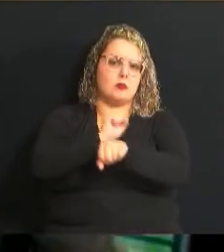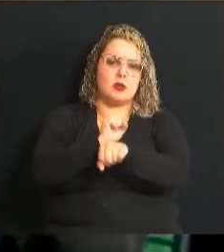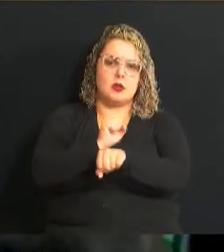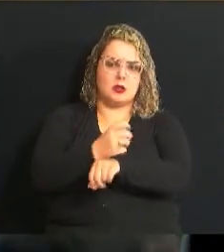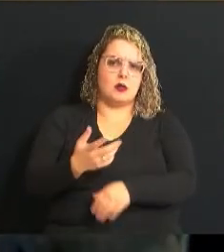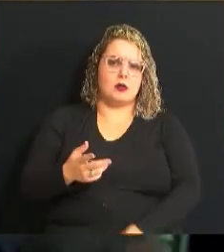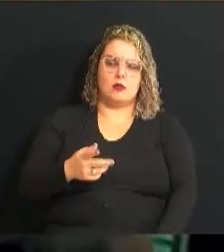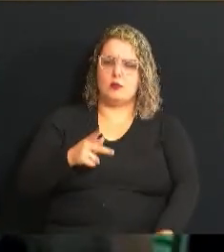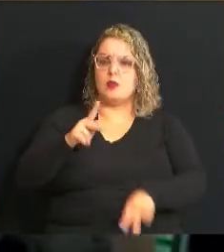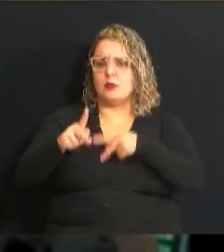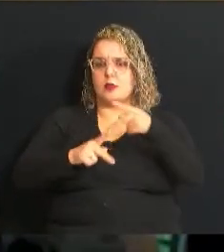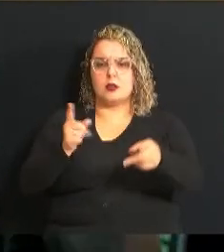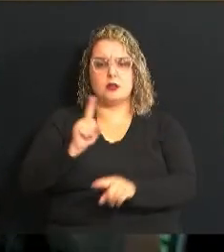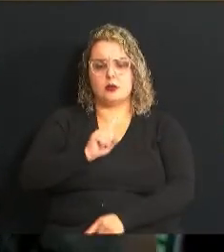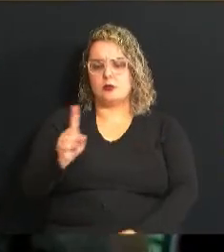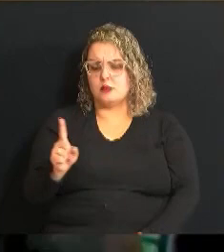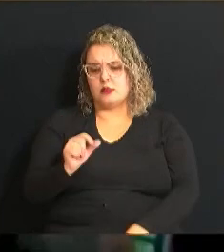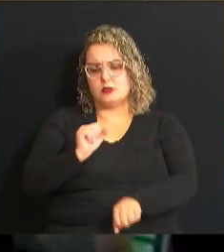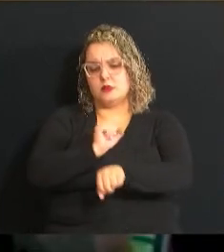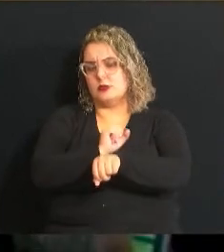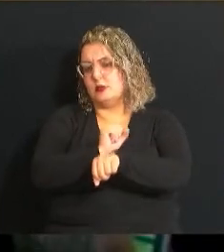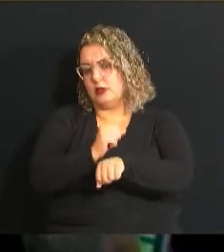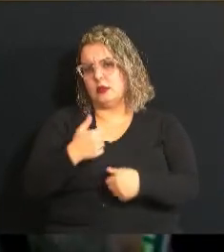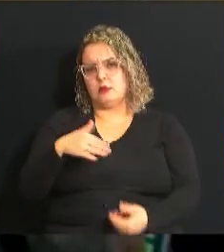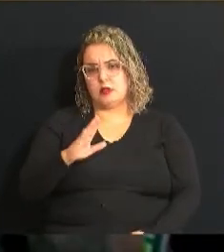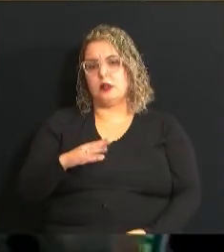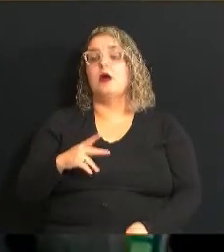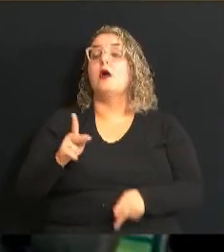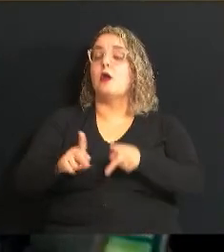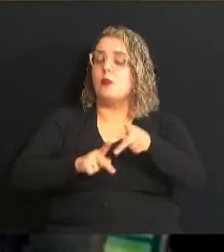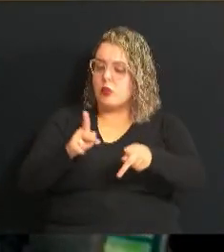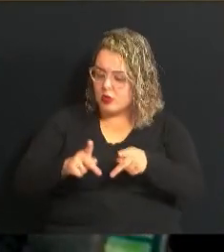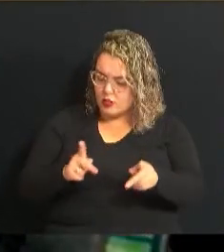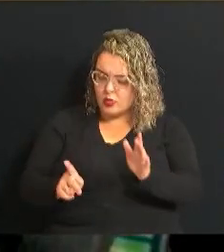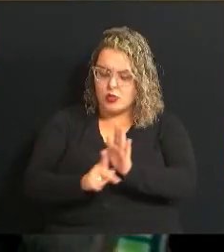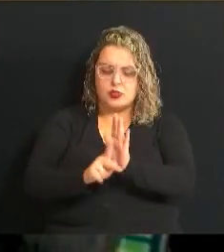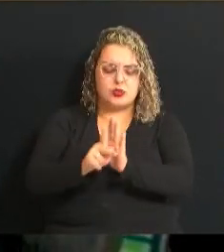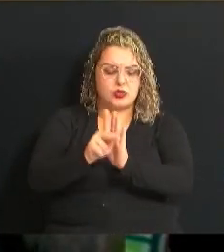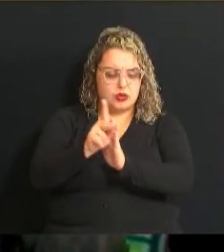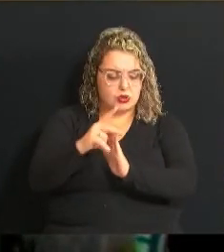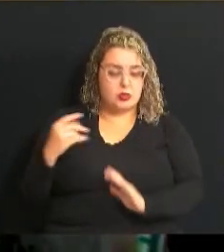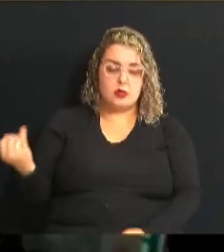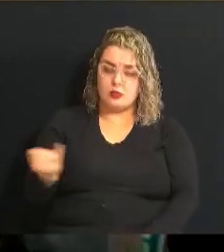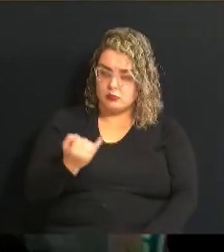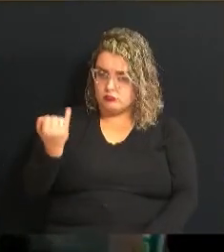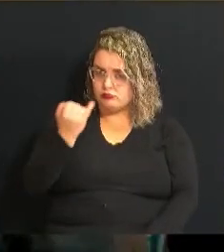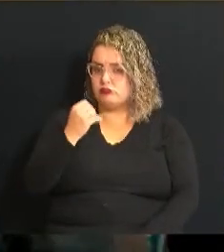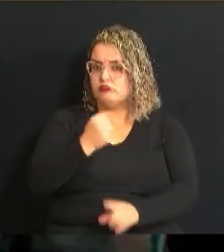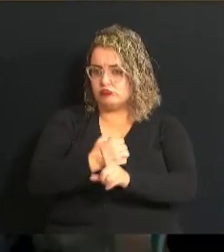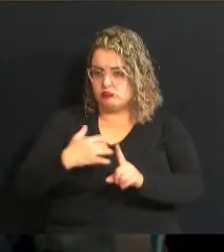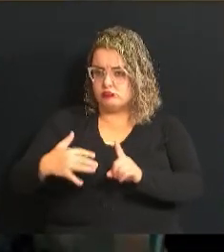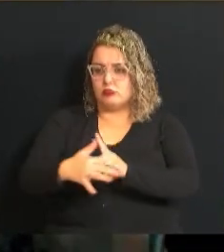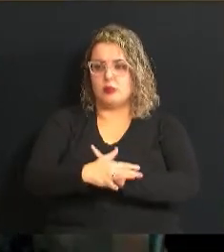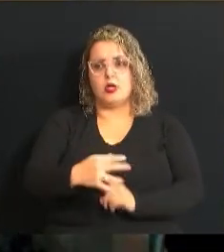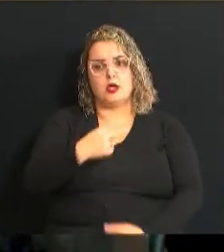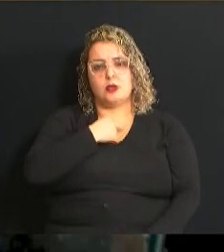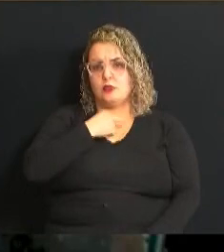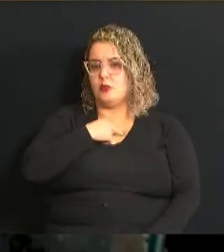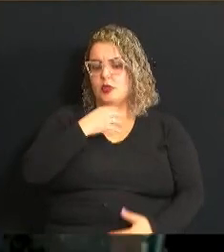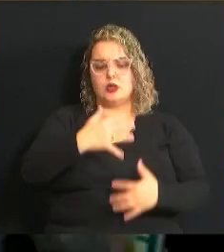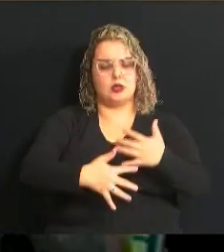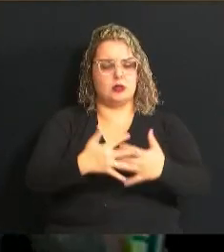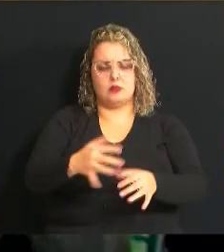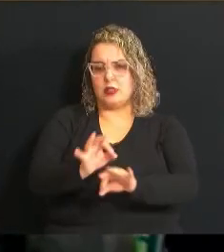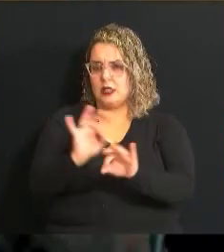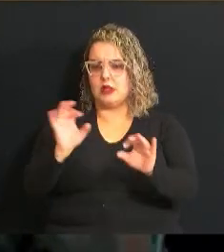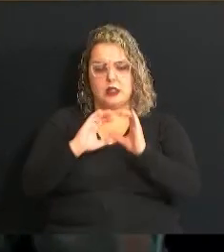esperar. Nós sabemos que é um projeto muito importante para a cidade, de grande importância social, mas não pode atingir ninguém, nenhuma